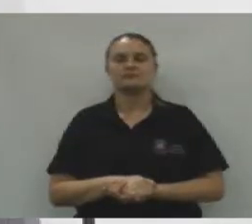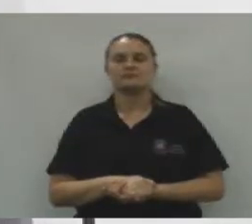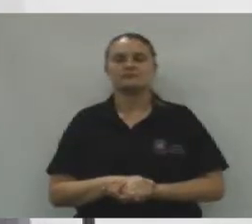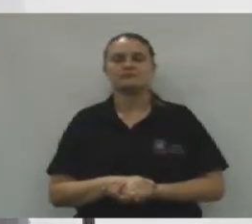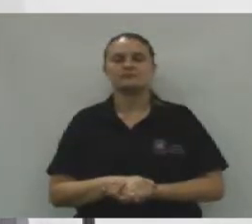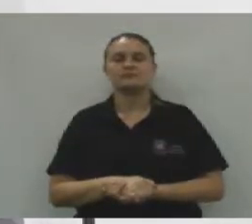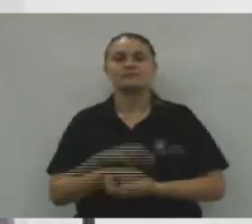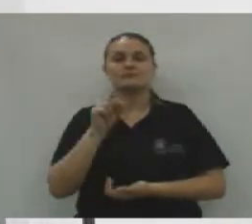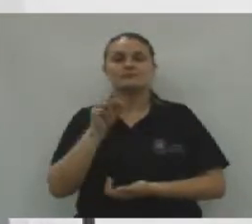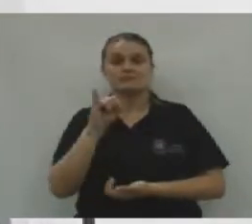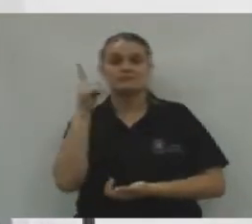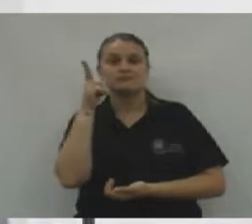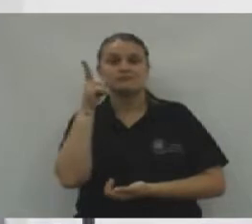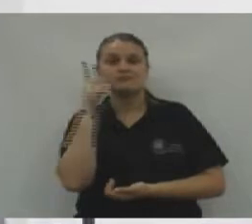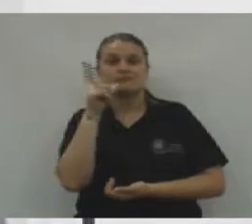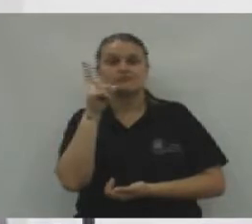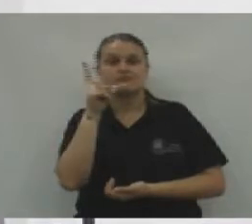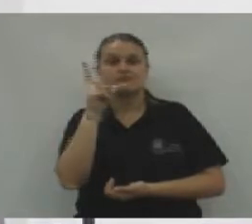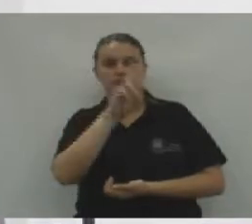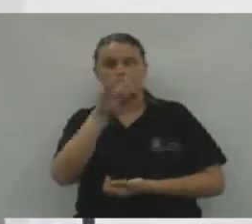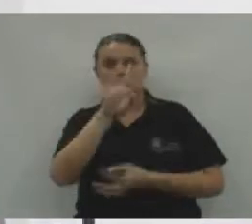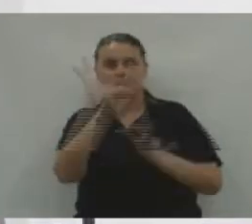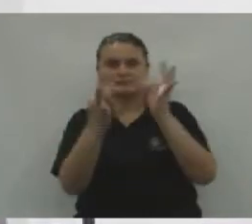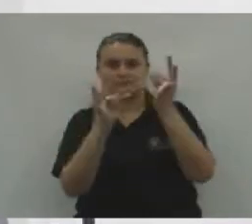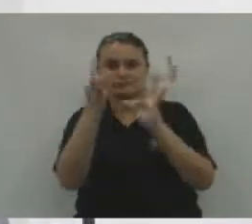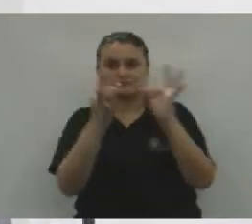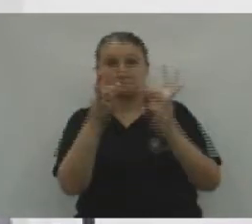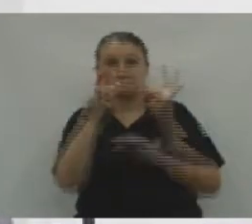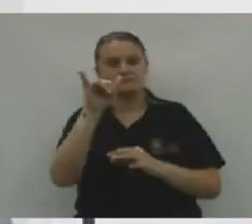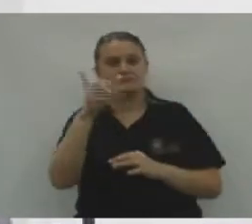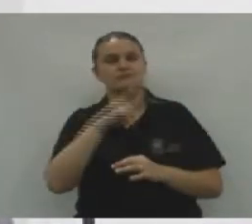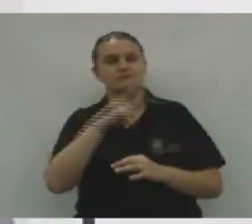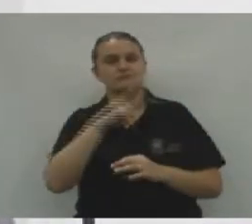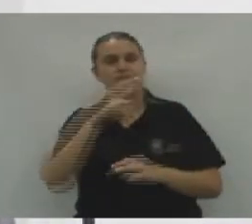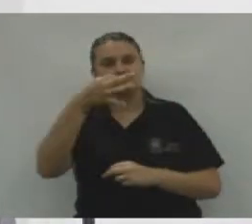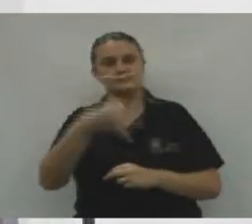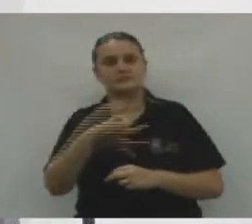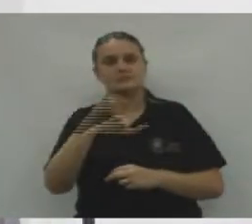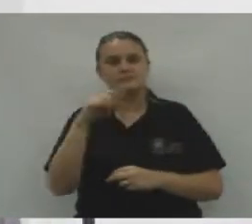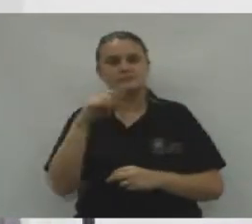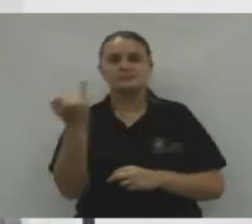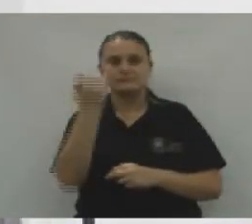conseguir concretizar isso aí, vai ser muito uma ferramenta muito importante também.